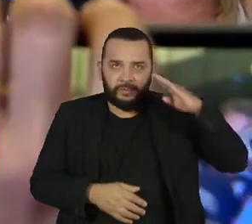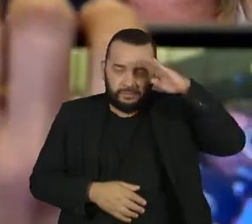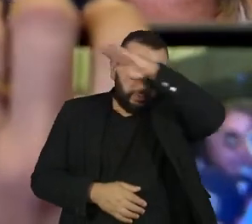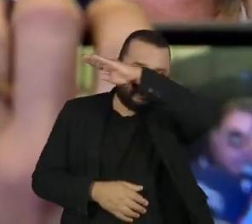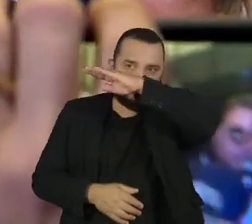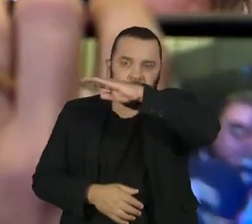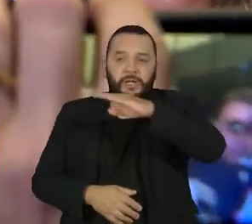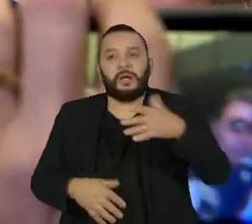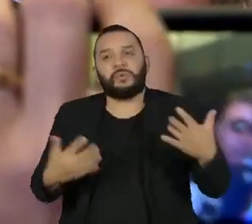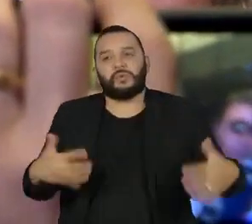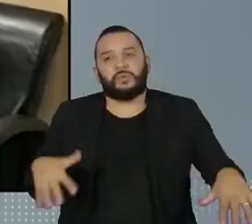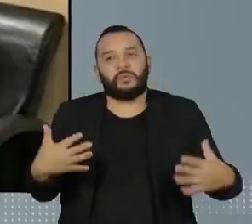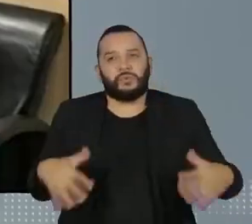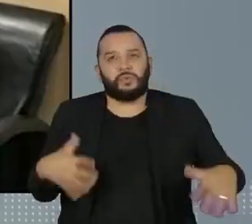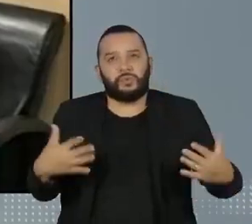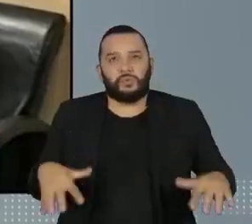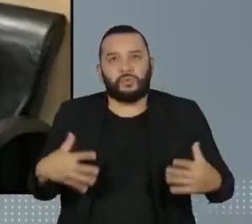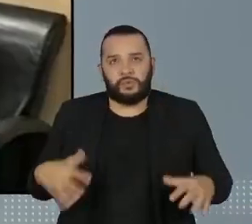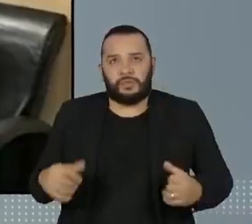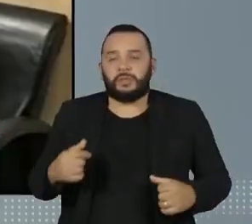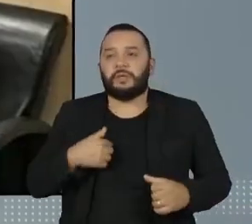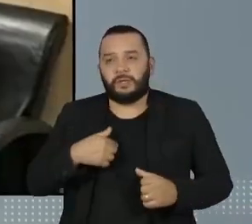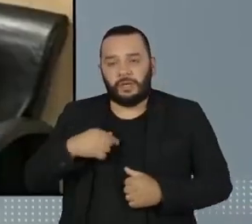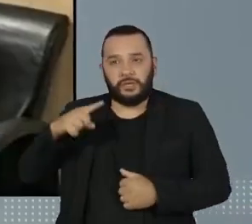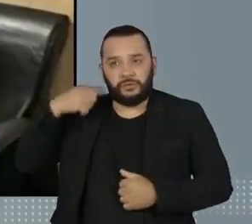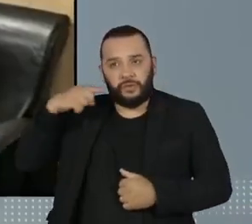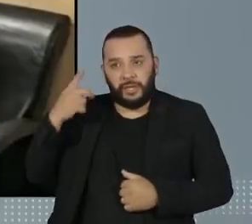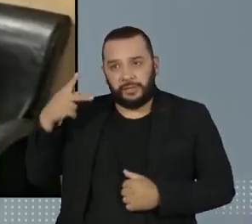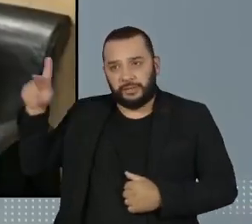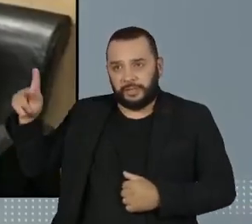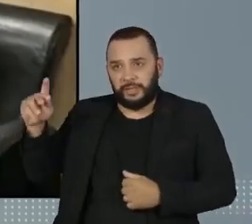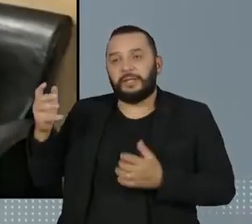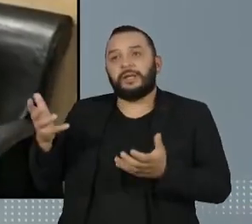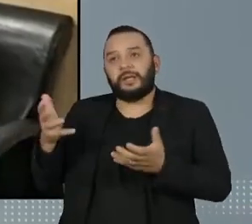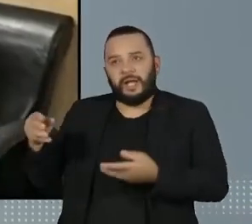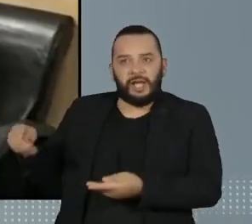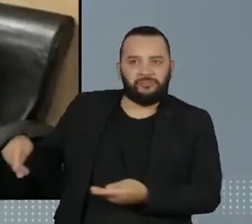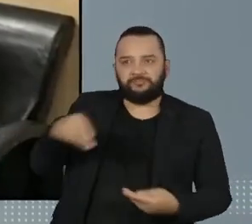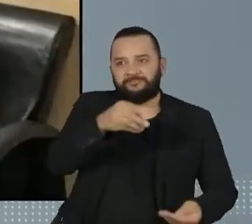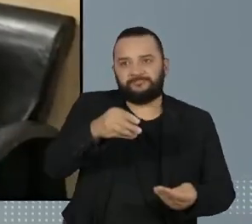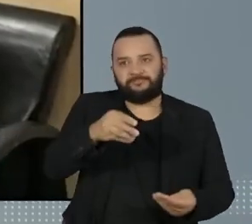o ex-presidente Jair bolsonaro a defesa do hacker ainda pode recorrer da decisão